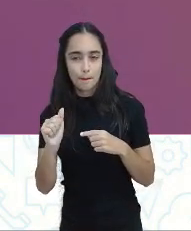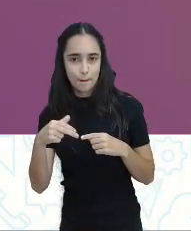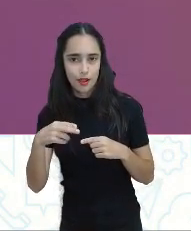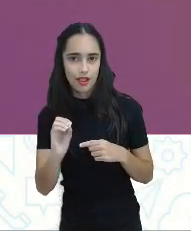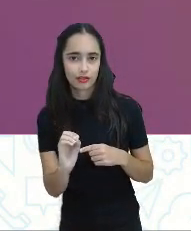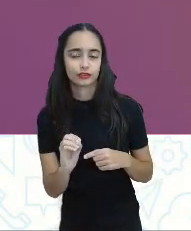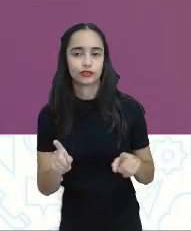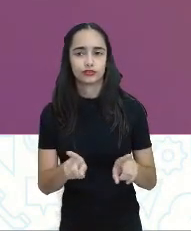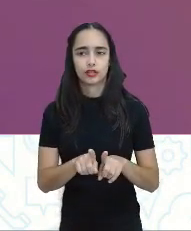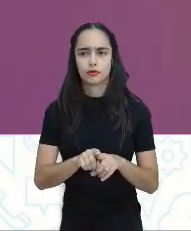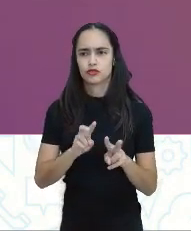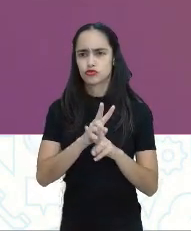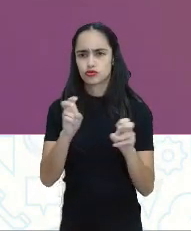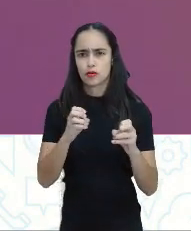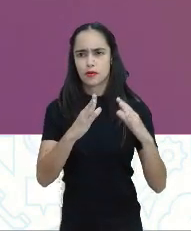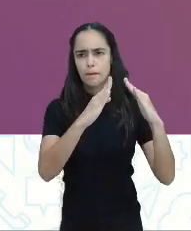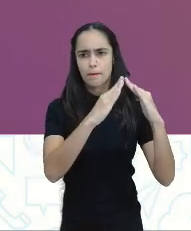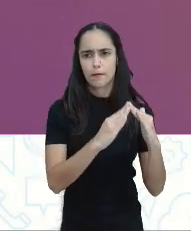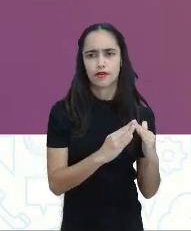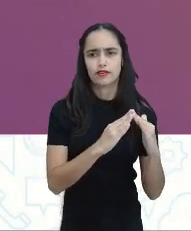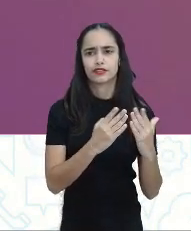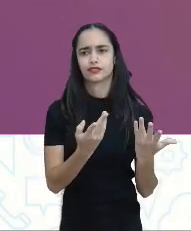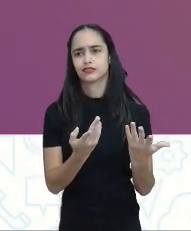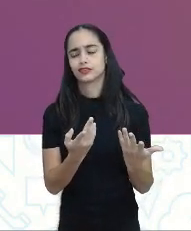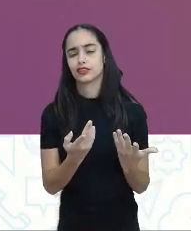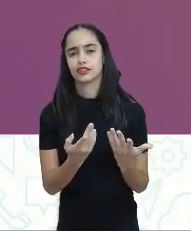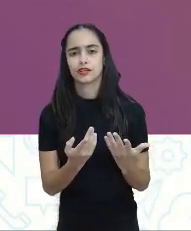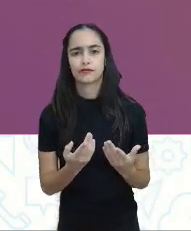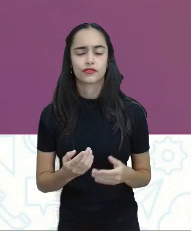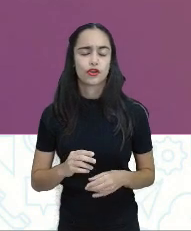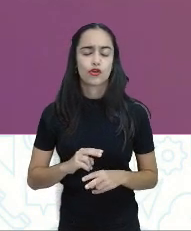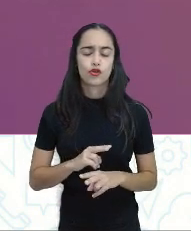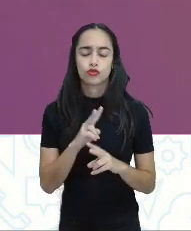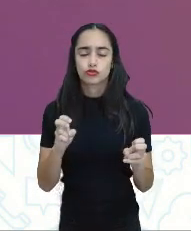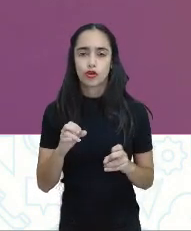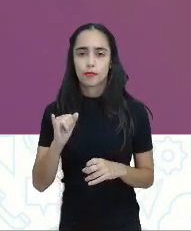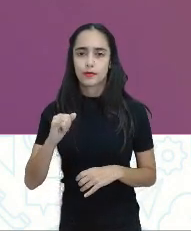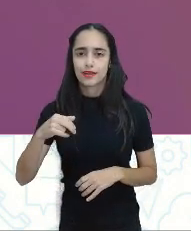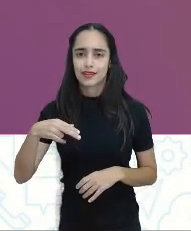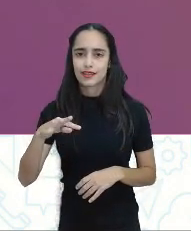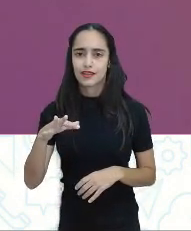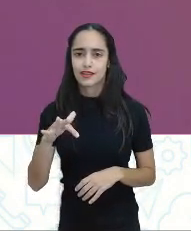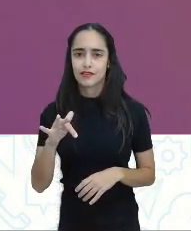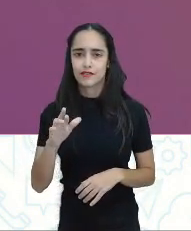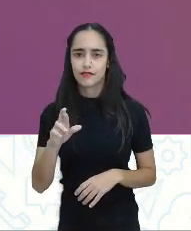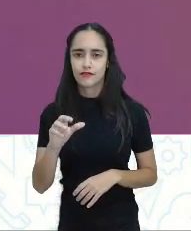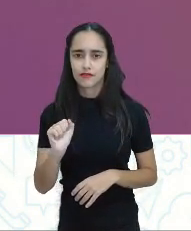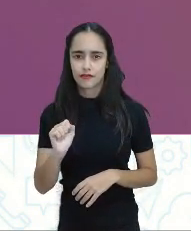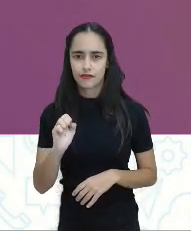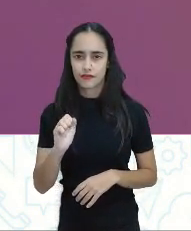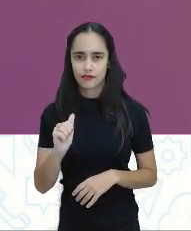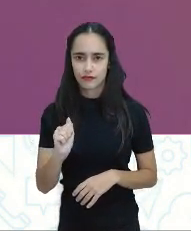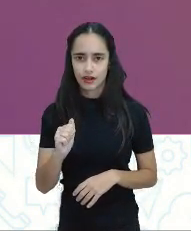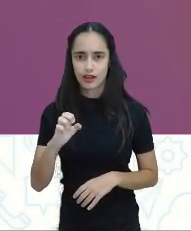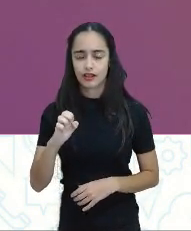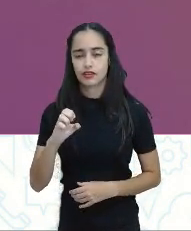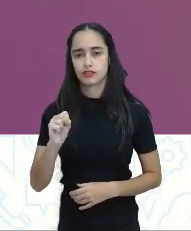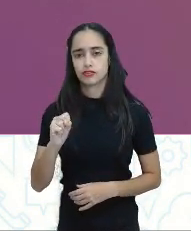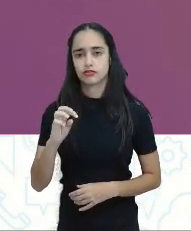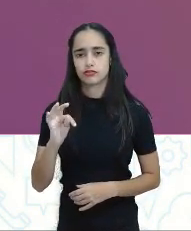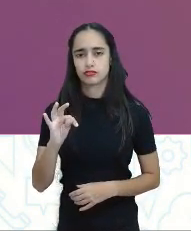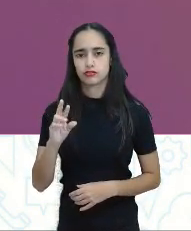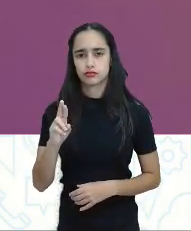isso no início da aula, questão de infraestrutura urbana também, né, que é importante, o professor Jorge colocou aí a questão